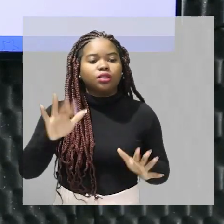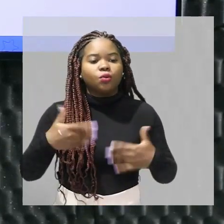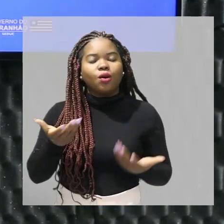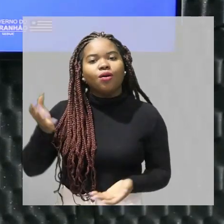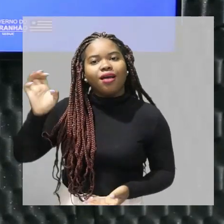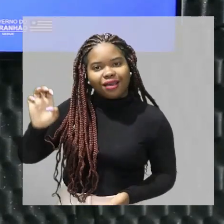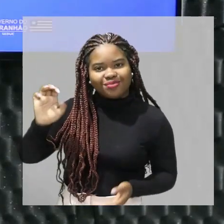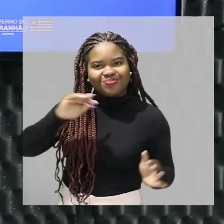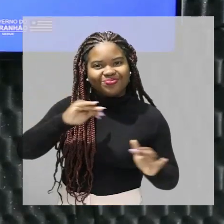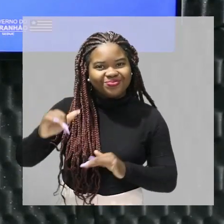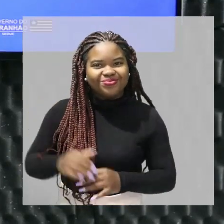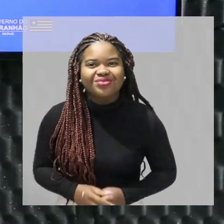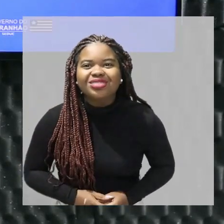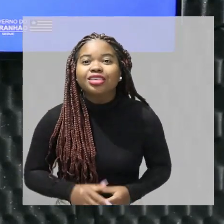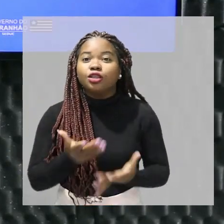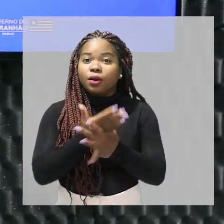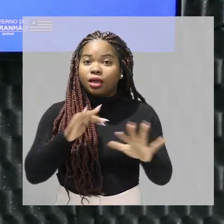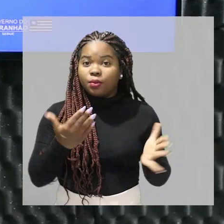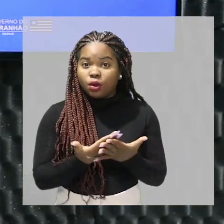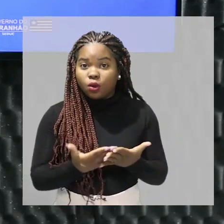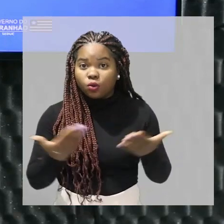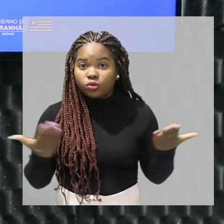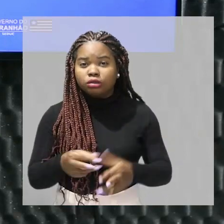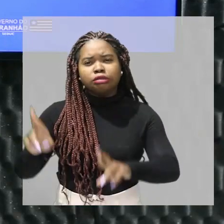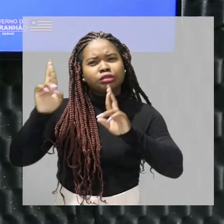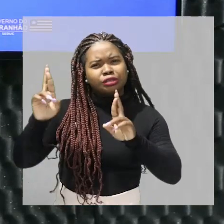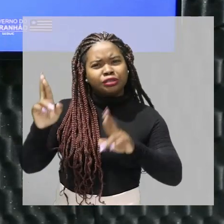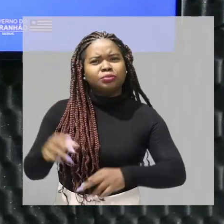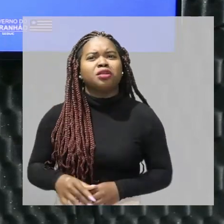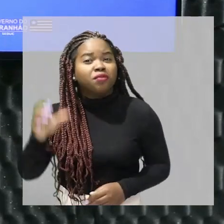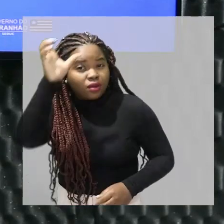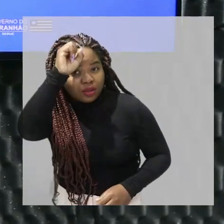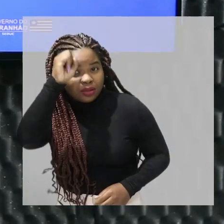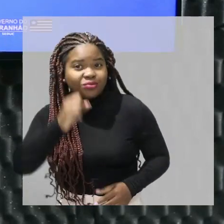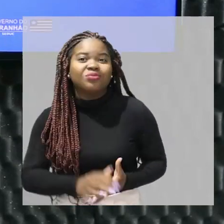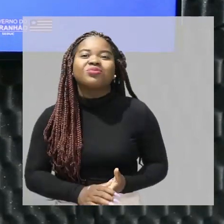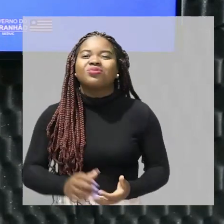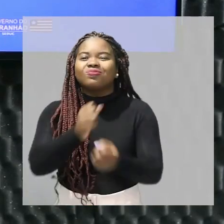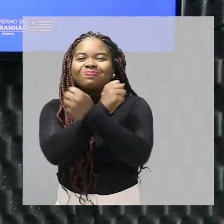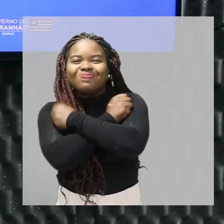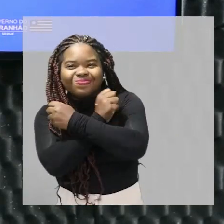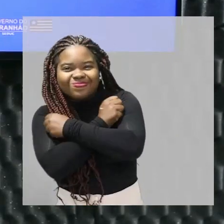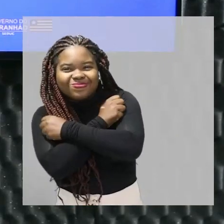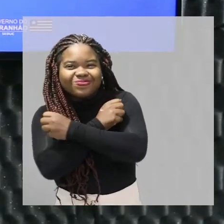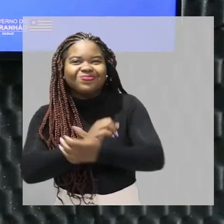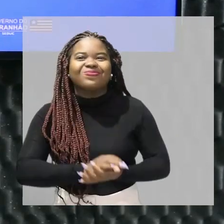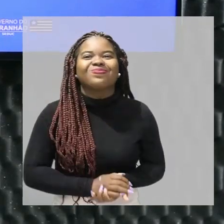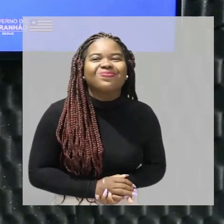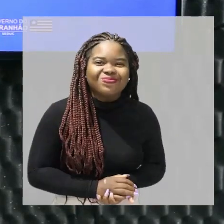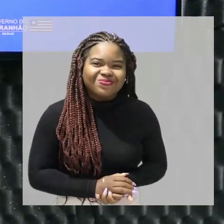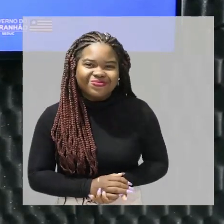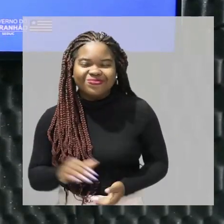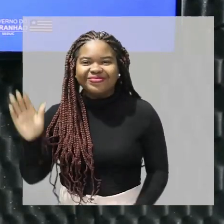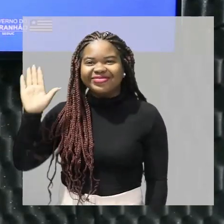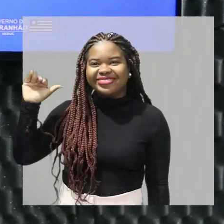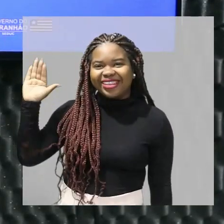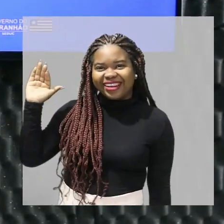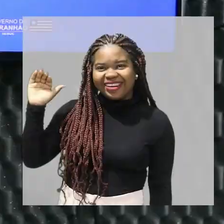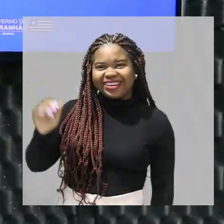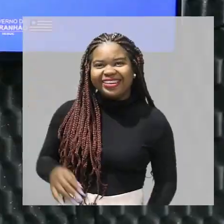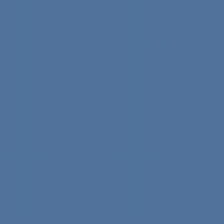Beleza, turminha? Bom, essa foi a nossa aula. Espero que vocês tenham gostado. Ficando por aqui, forte abraço a todos.